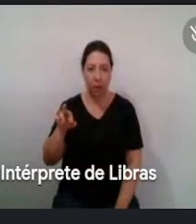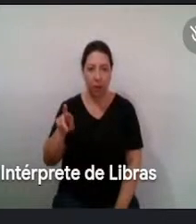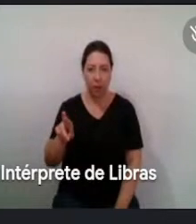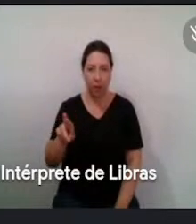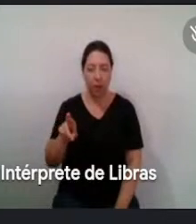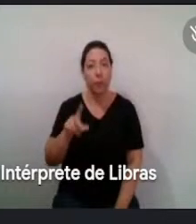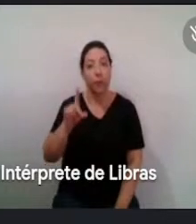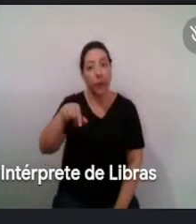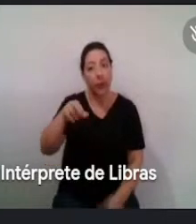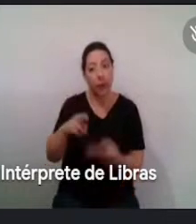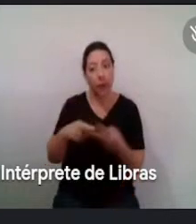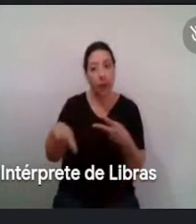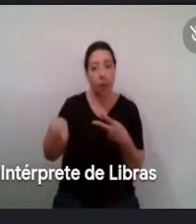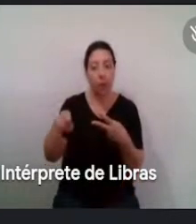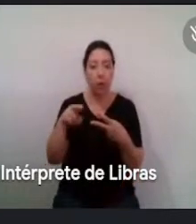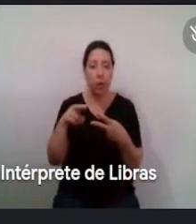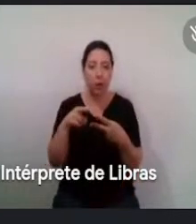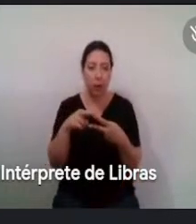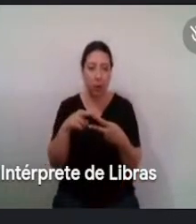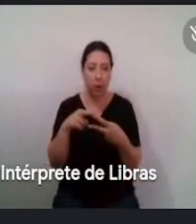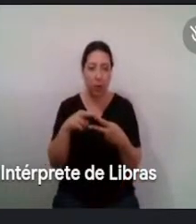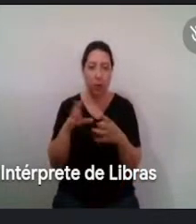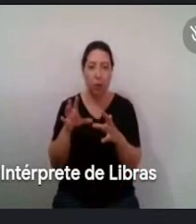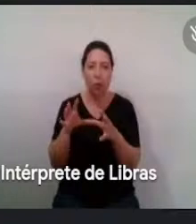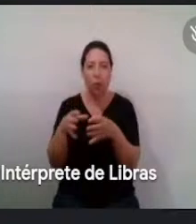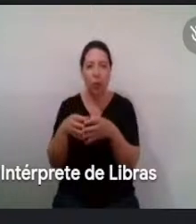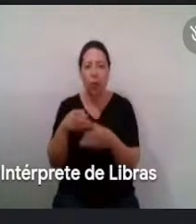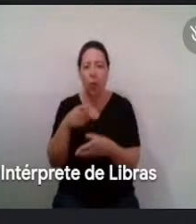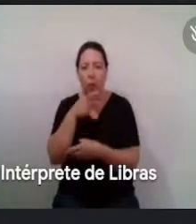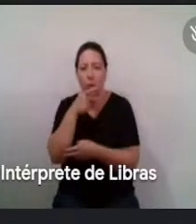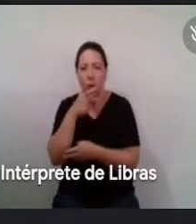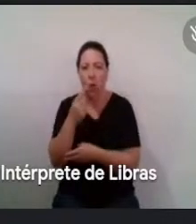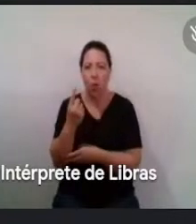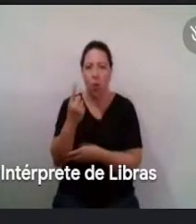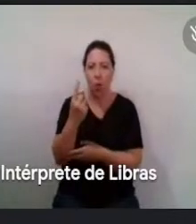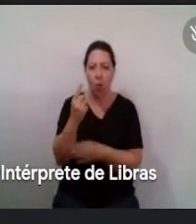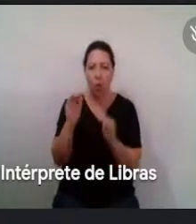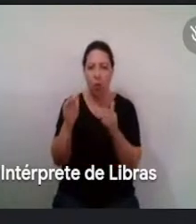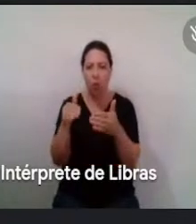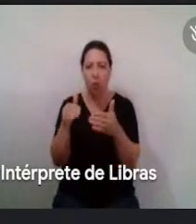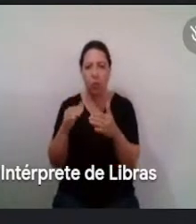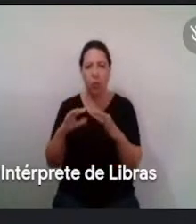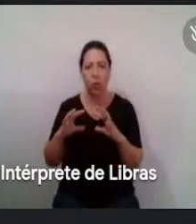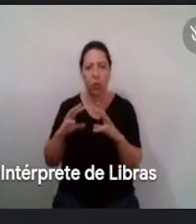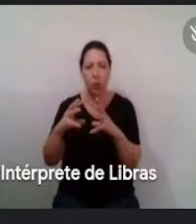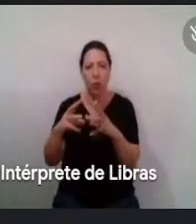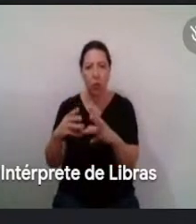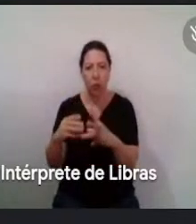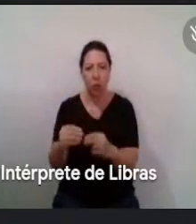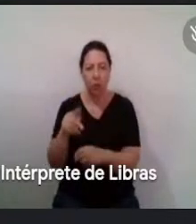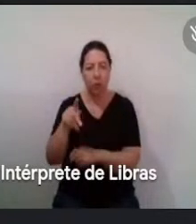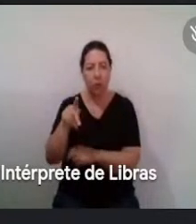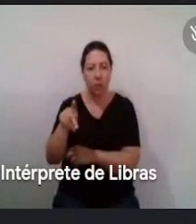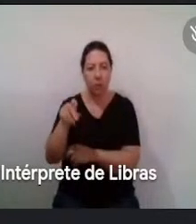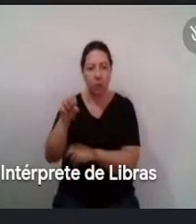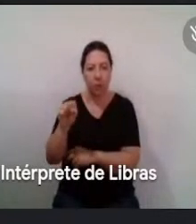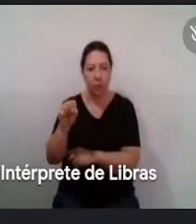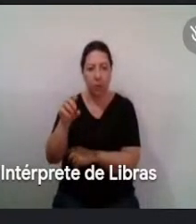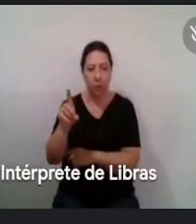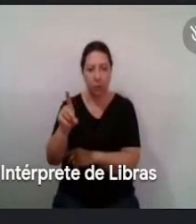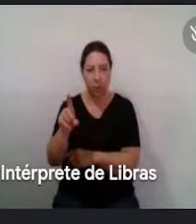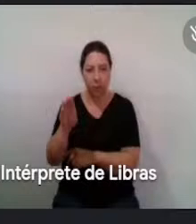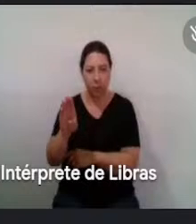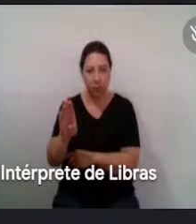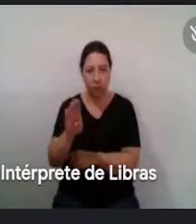Trata-se de recurso impetrado pela coligação P1 para Todos, que é formada pelos partidos PSDB, DEM e